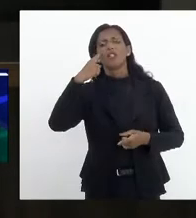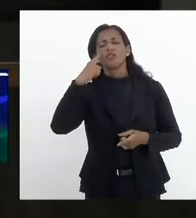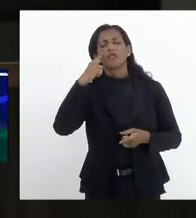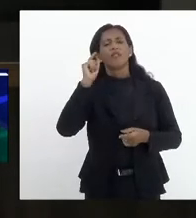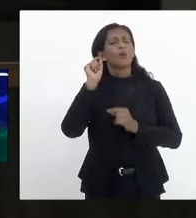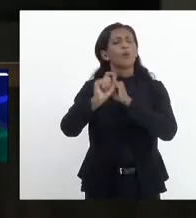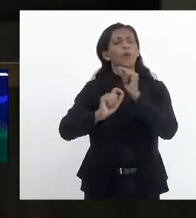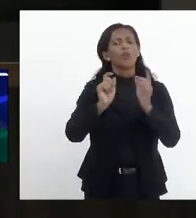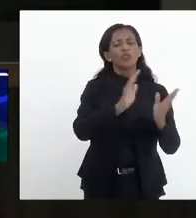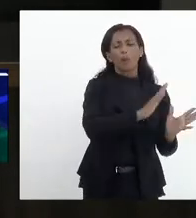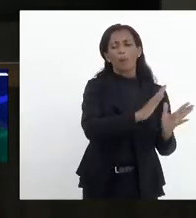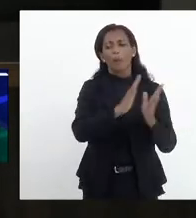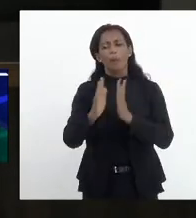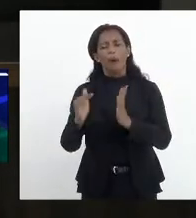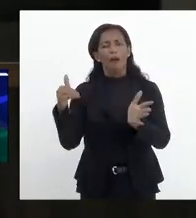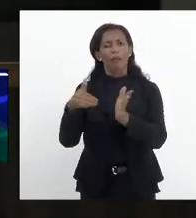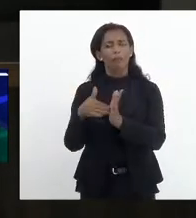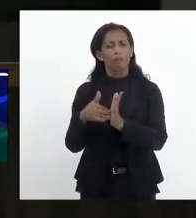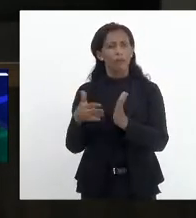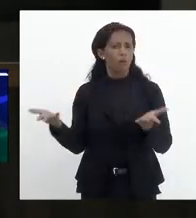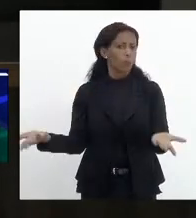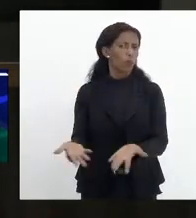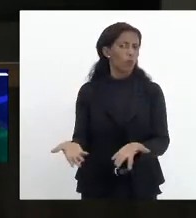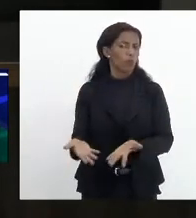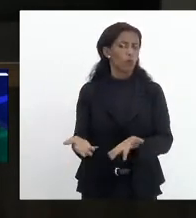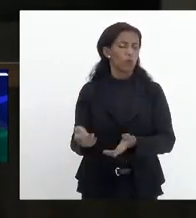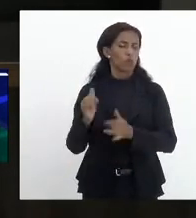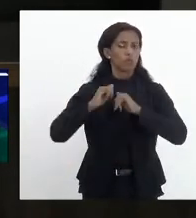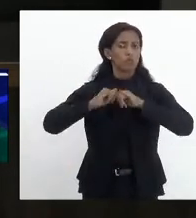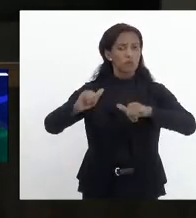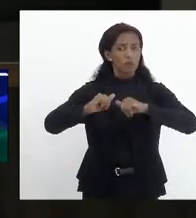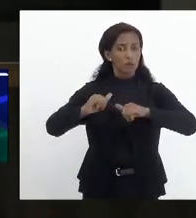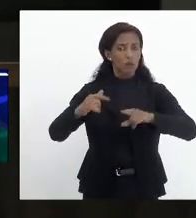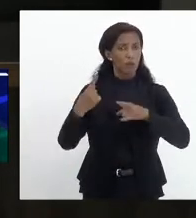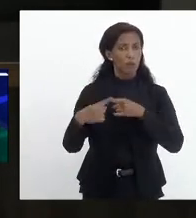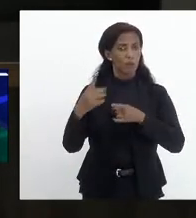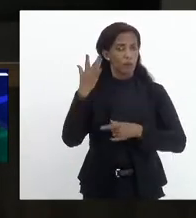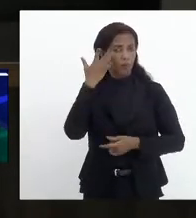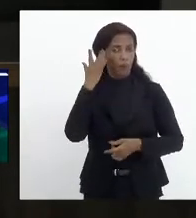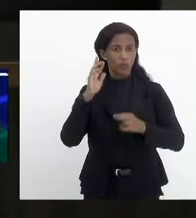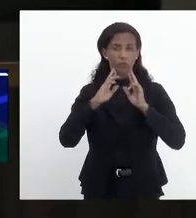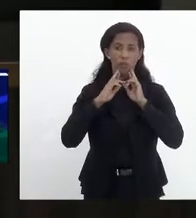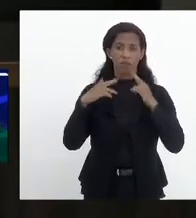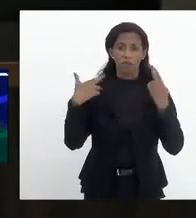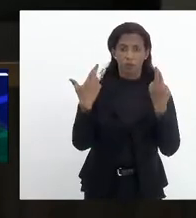aqui nas mensagens, porque eu acho que essas reuniões que